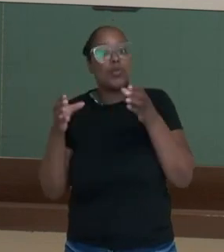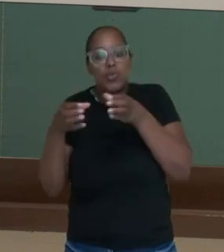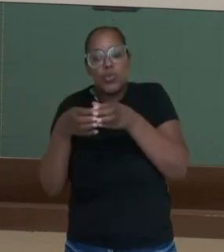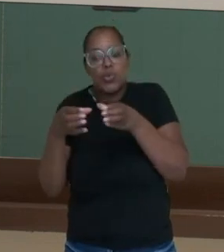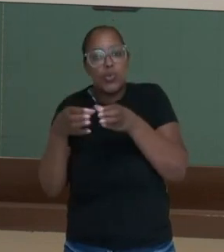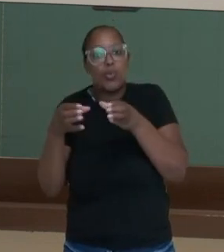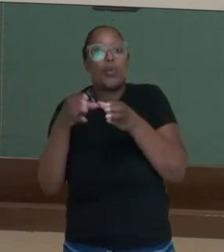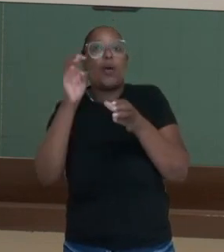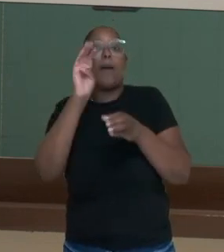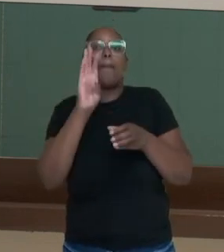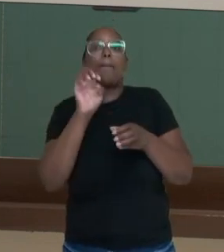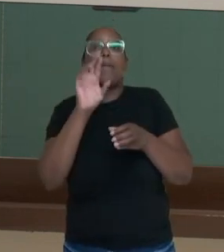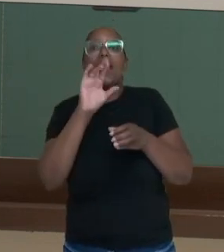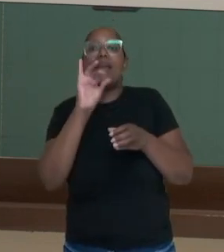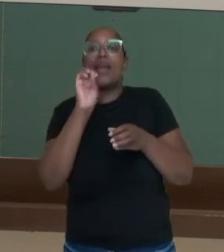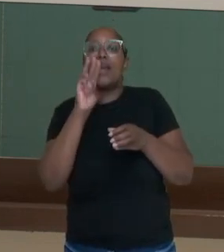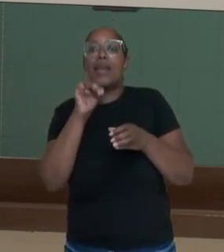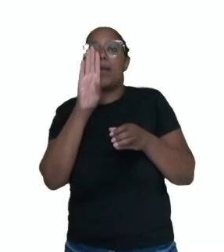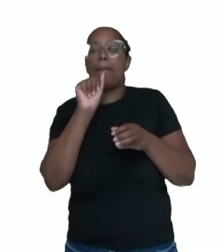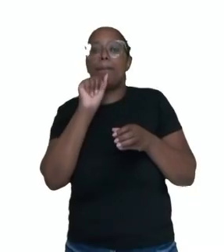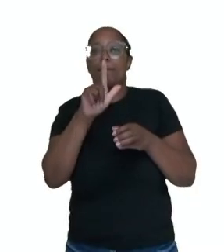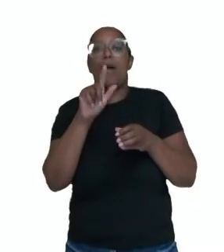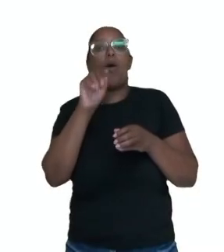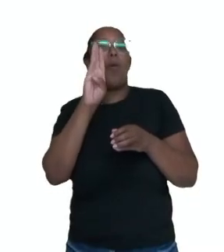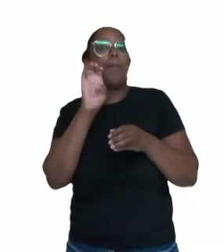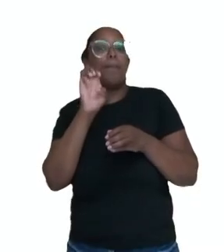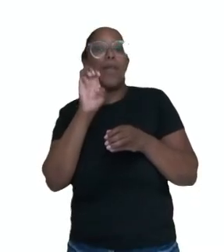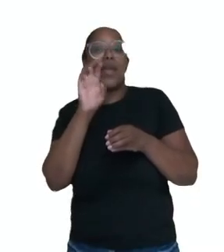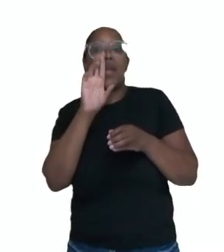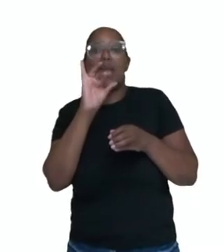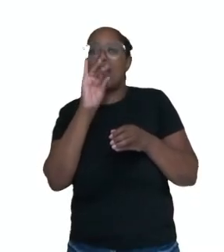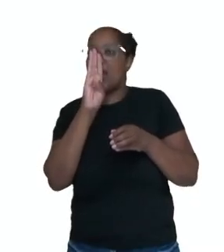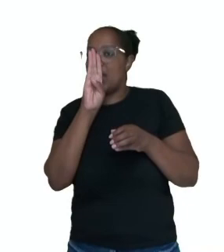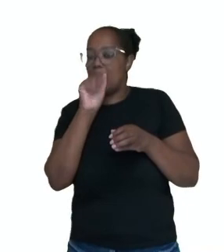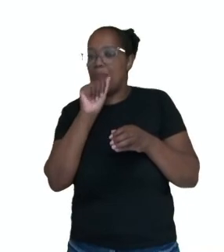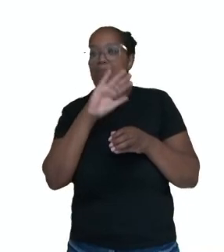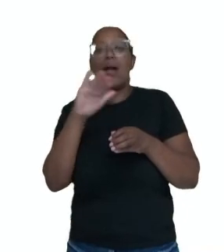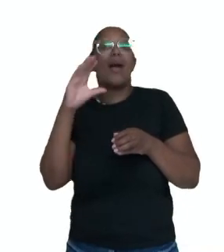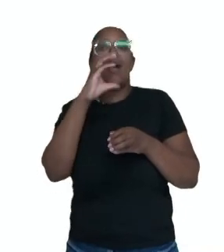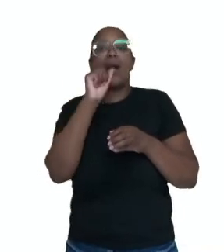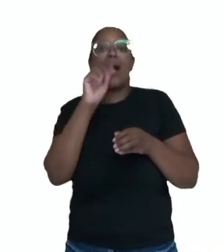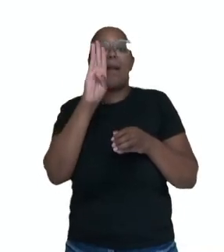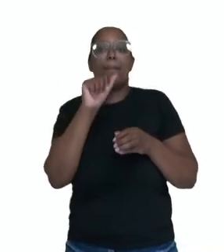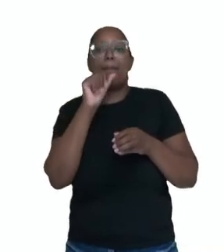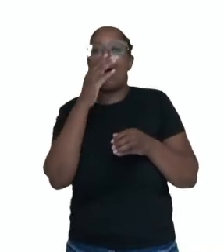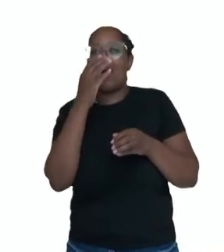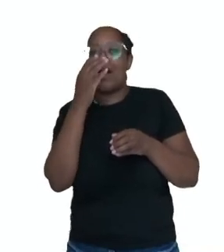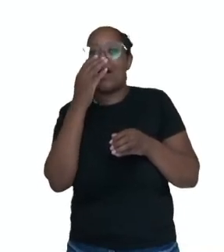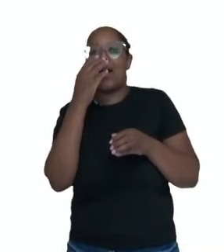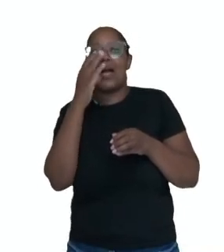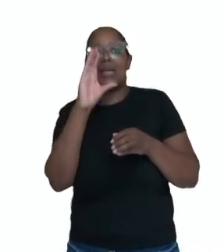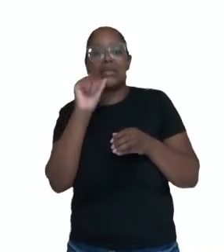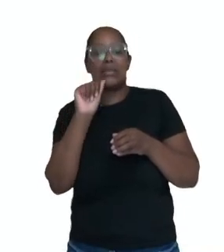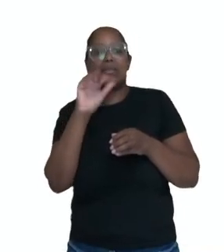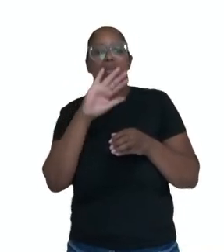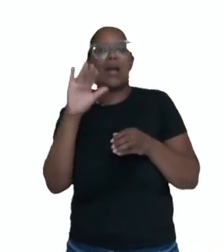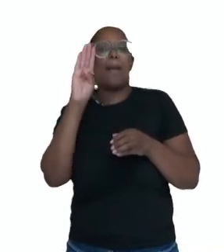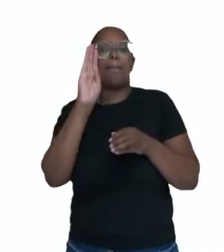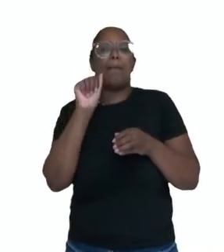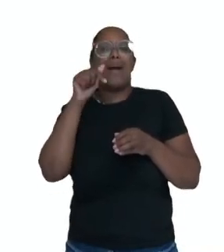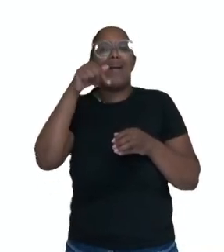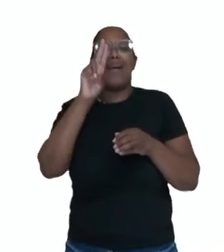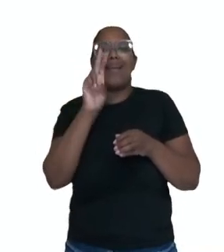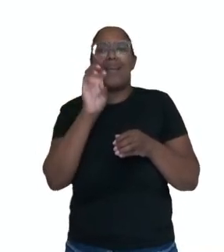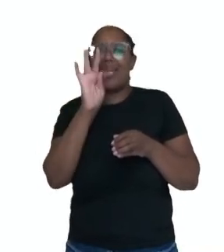O berimbau é composto pela verga de biriba, o arame, a cabaça, a baqueta, o cachixi, o dobrão ou